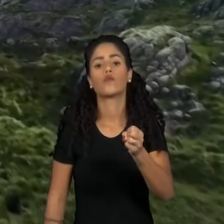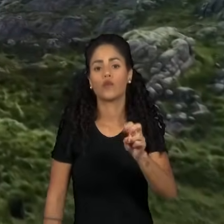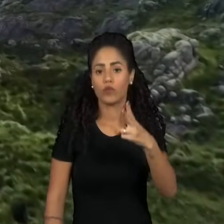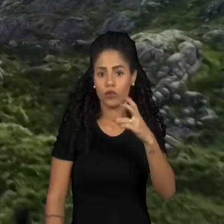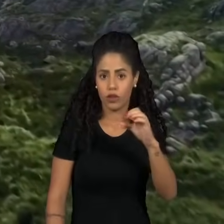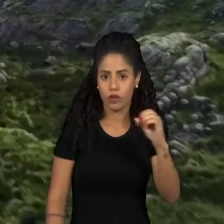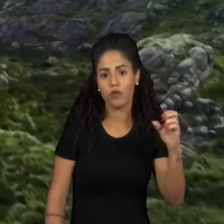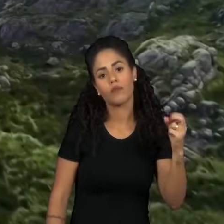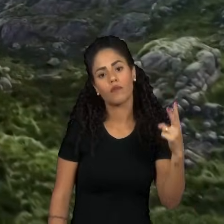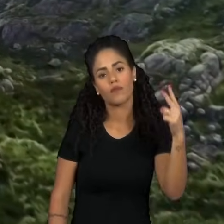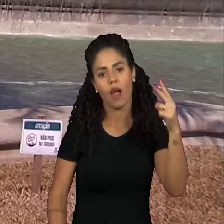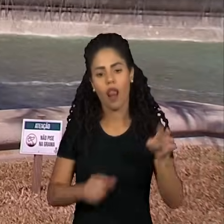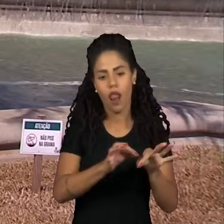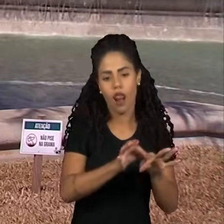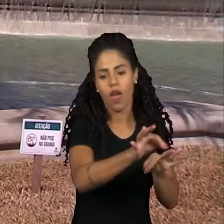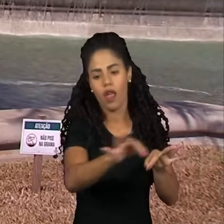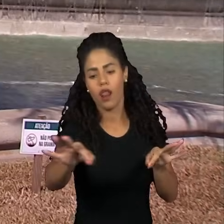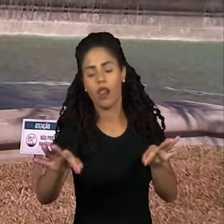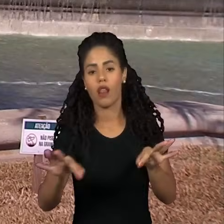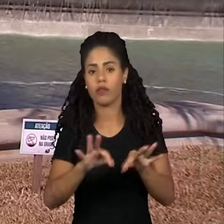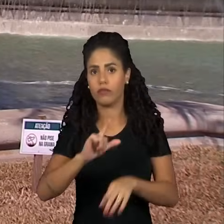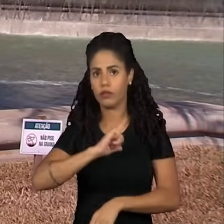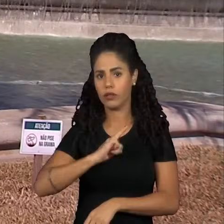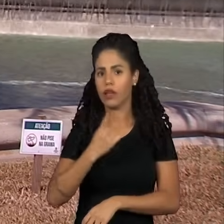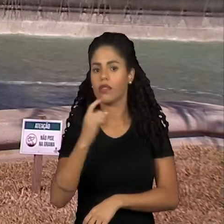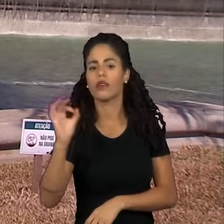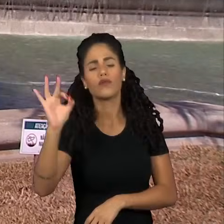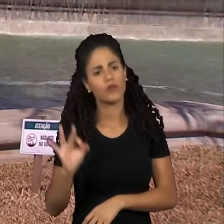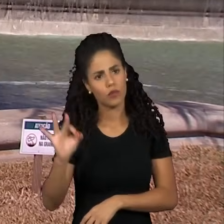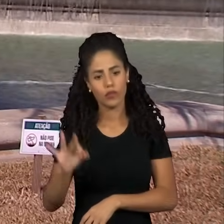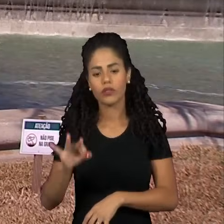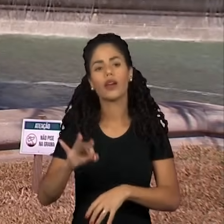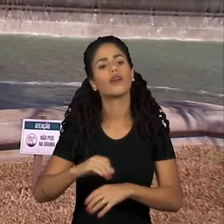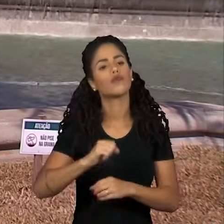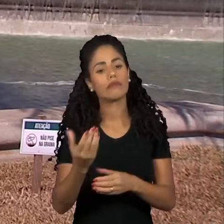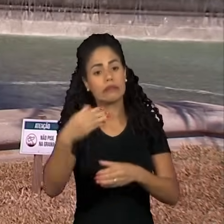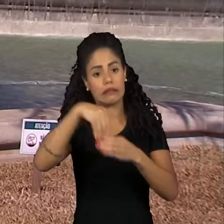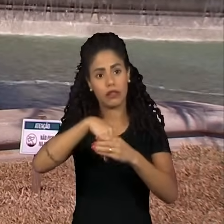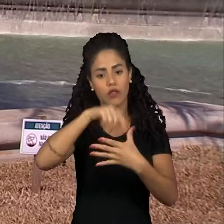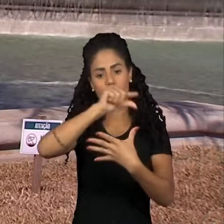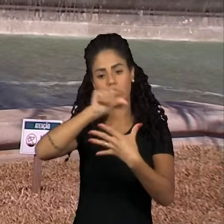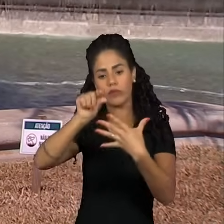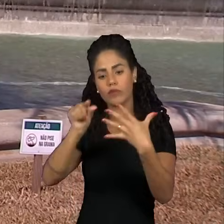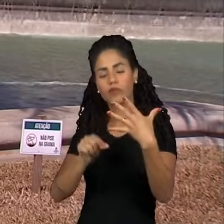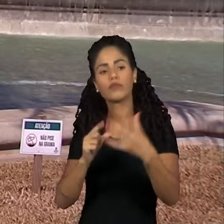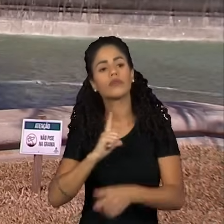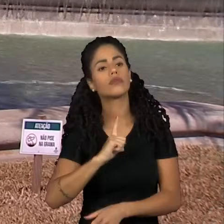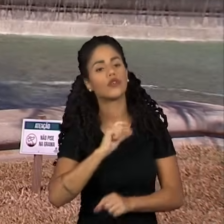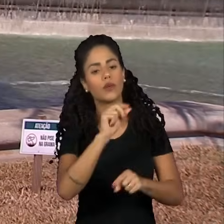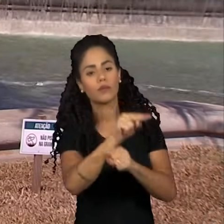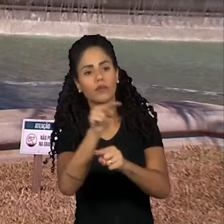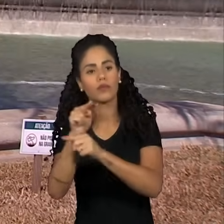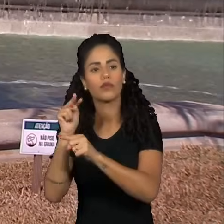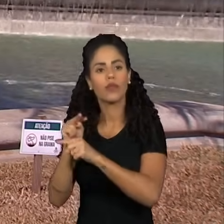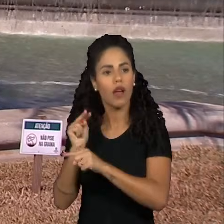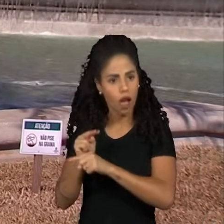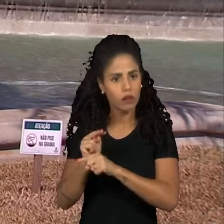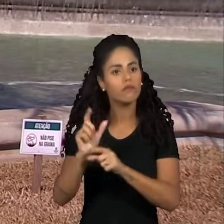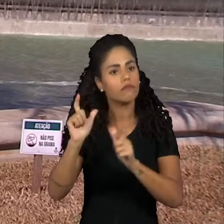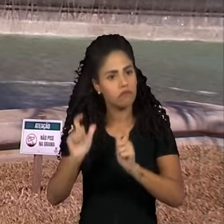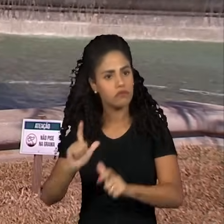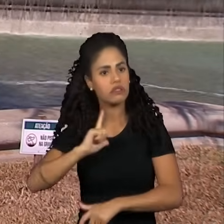5.200.000 hectares. Apenas cerca de 10% do território da Mata Atlântica é protegida por alguma categoria de